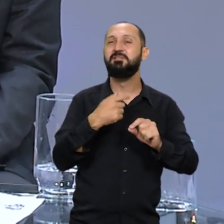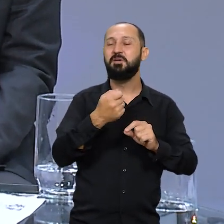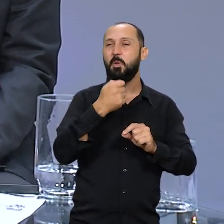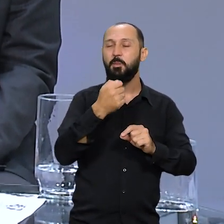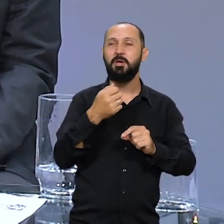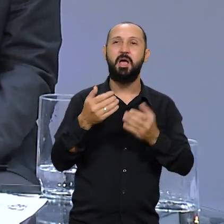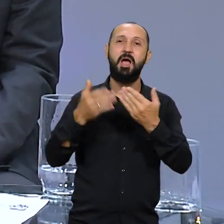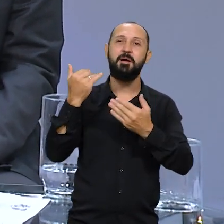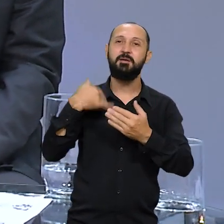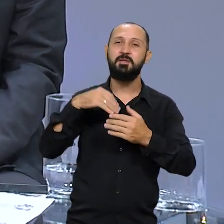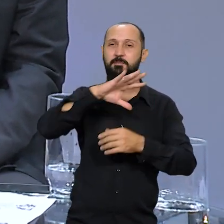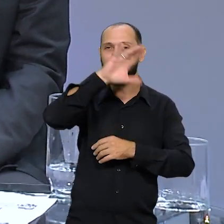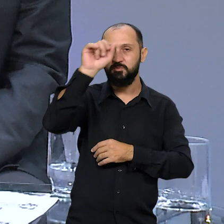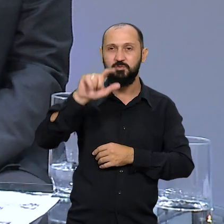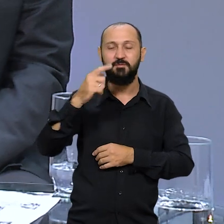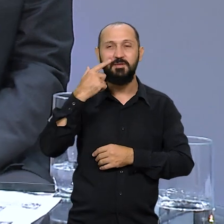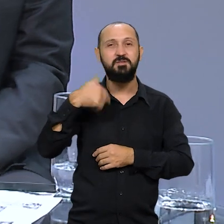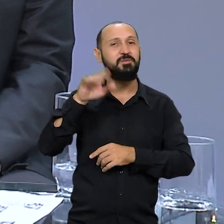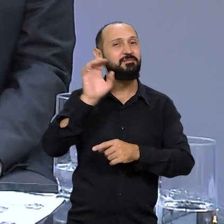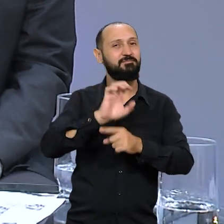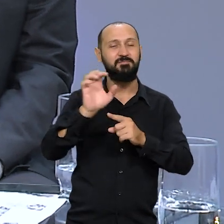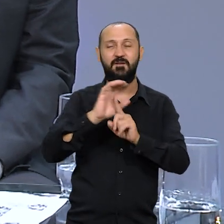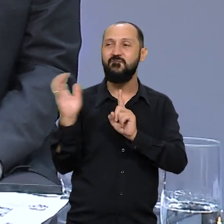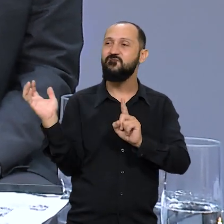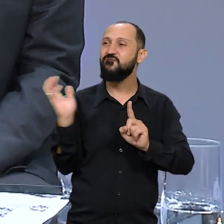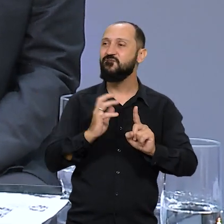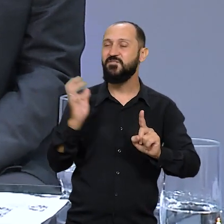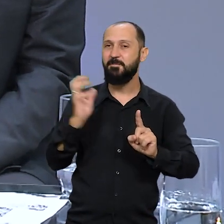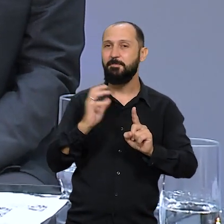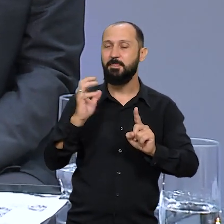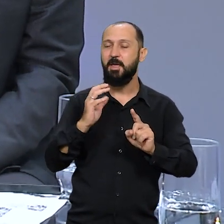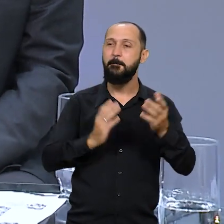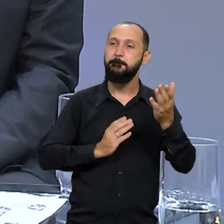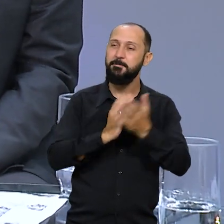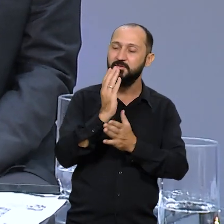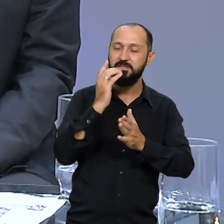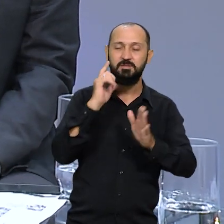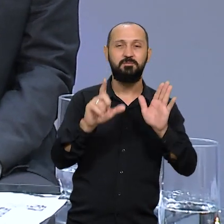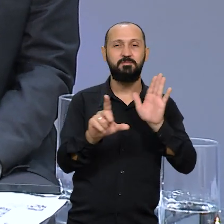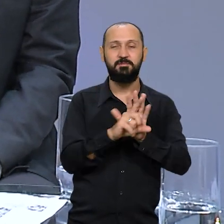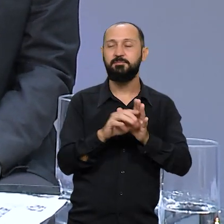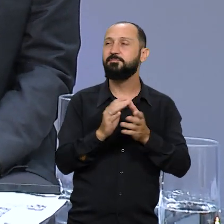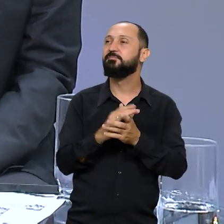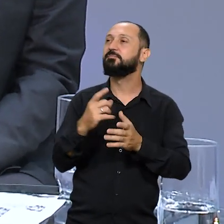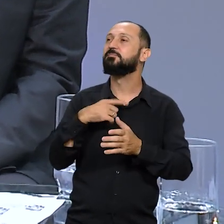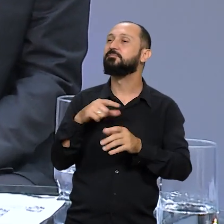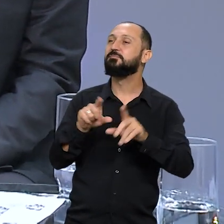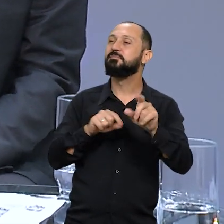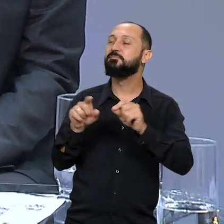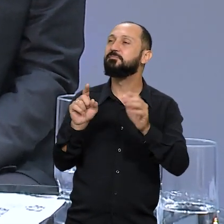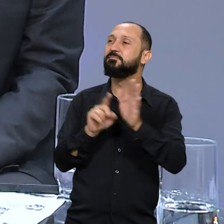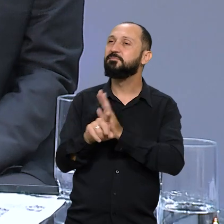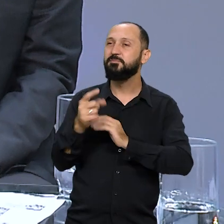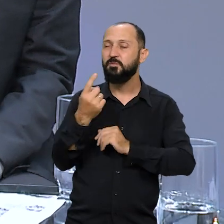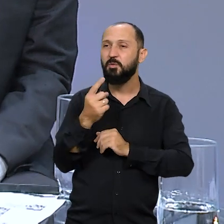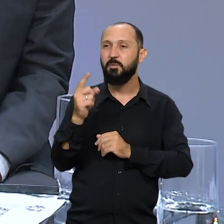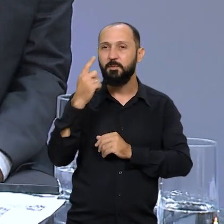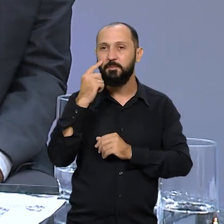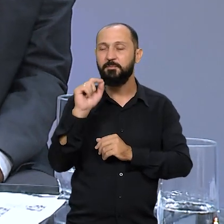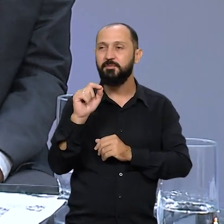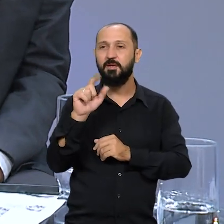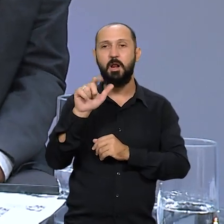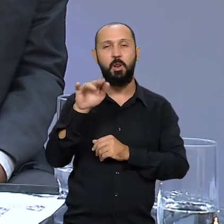possível aprovação no Congresso Nacional na forma de lei. A nossa entrevistada hoje é a doutora Luana Ruiz, que estuda o tema, dá aula sobre